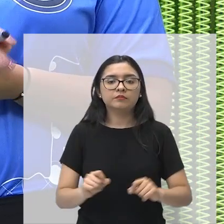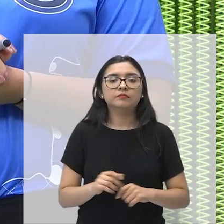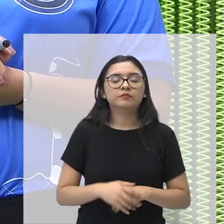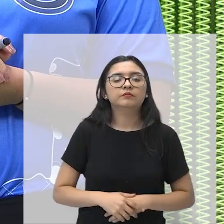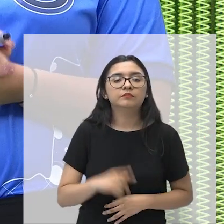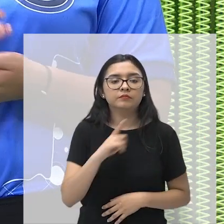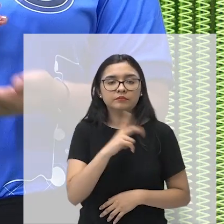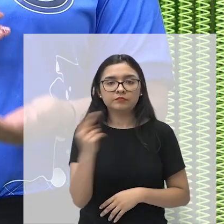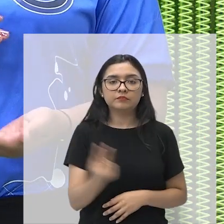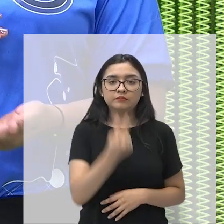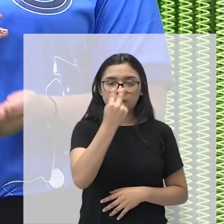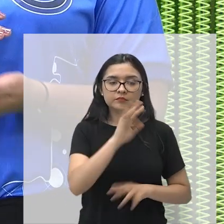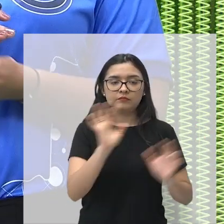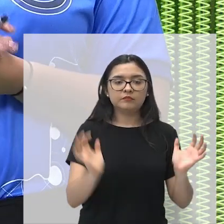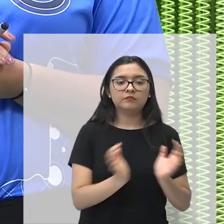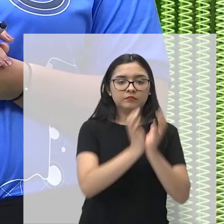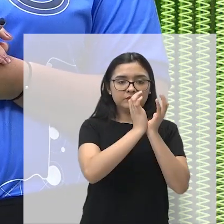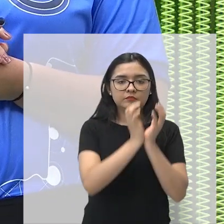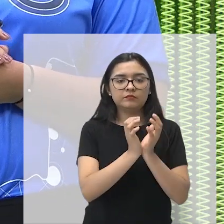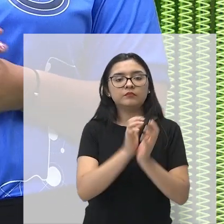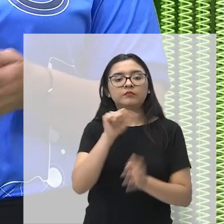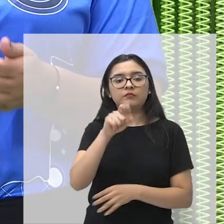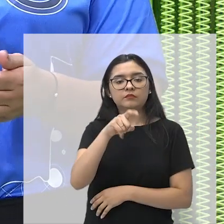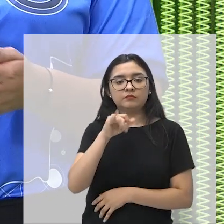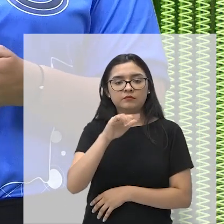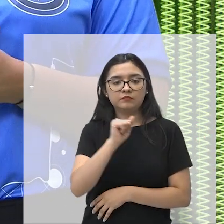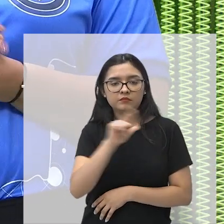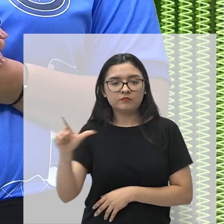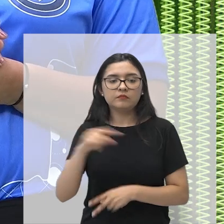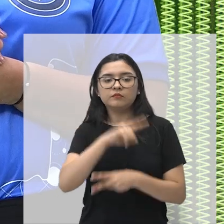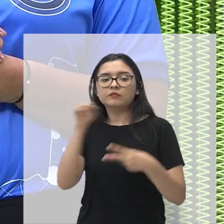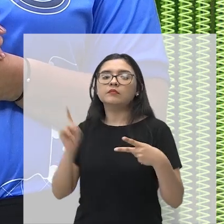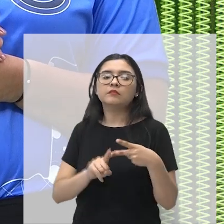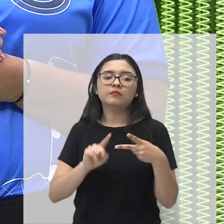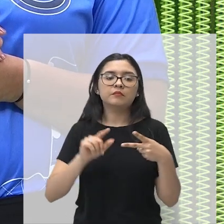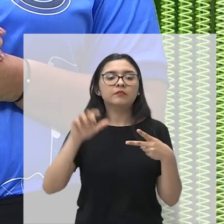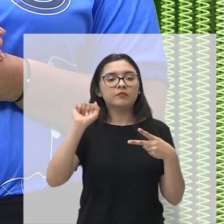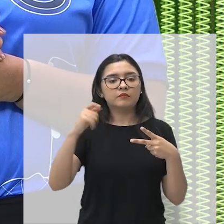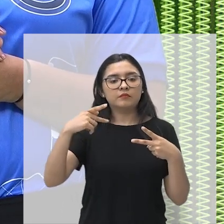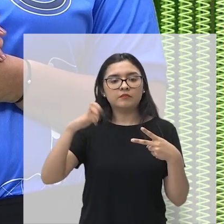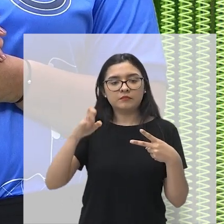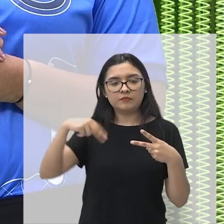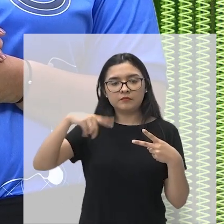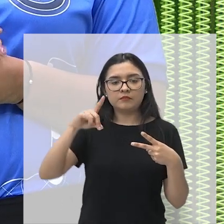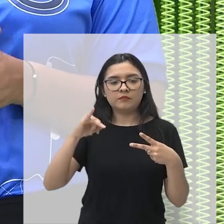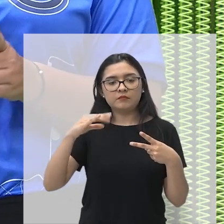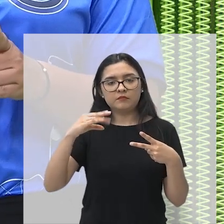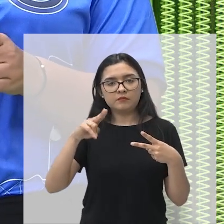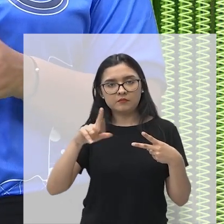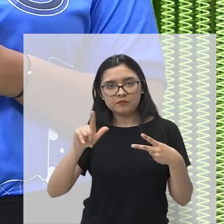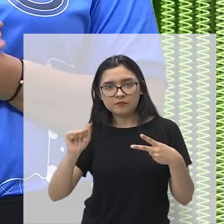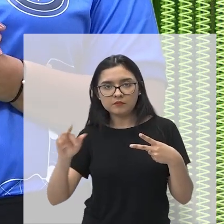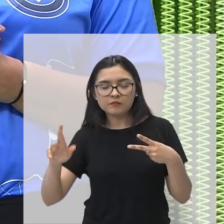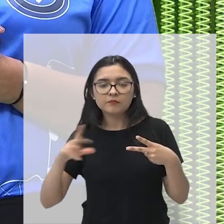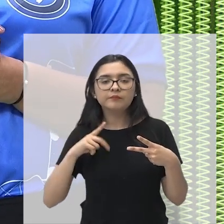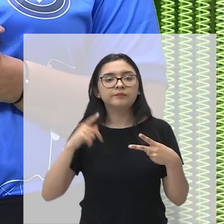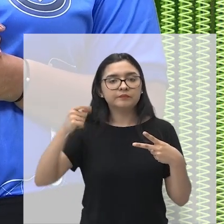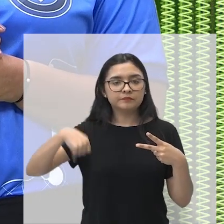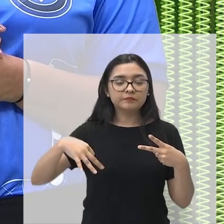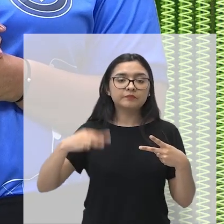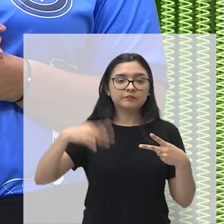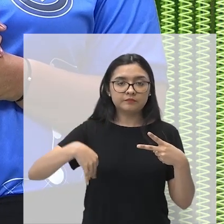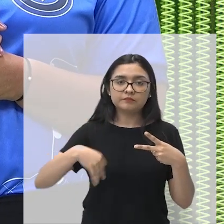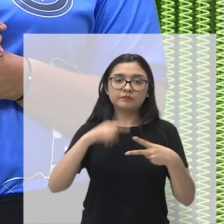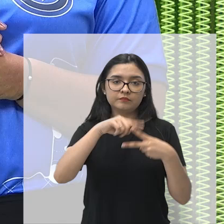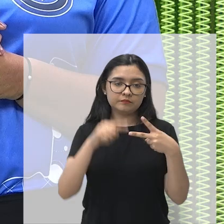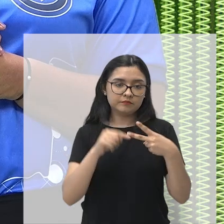2 porções, esqueleto axial e esqueleto apendicular. Vamos ver